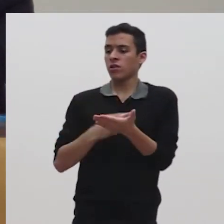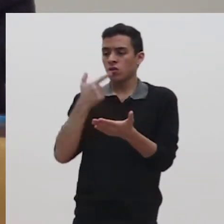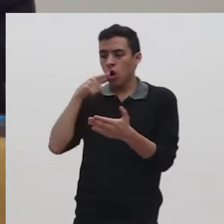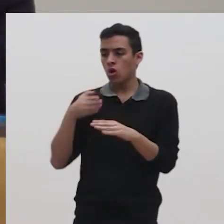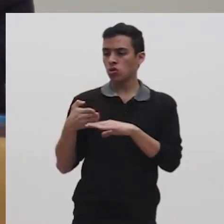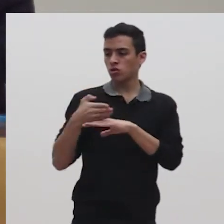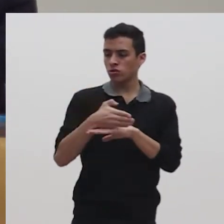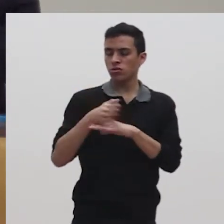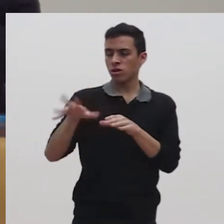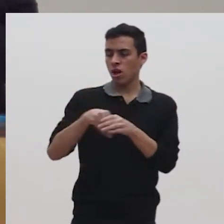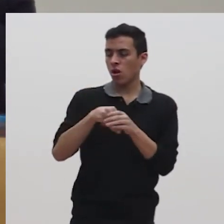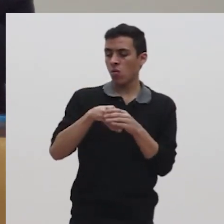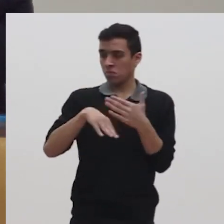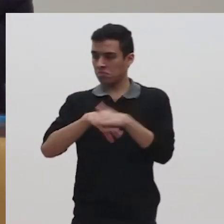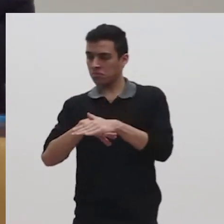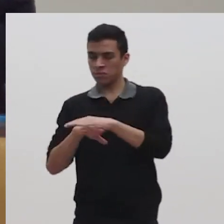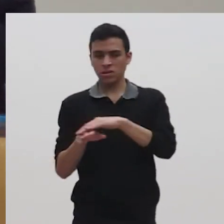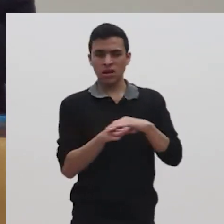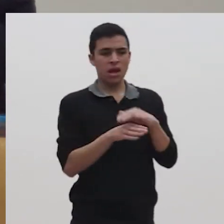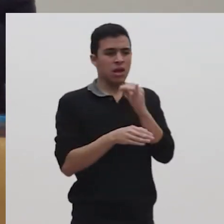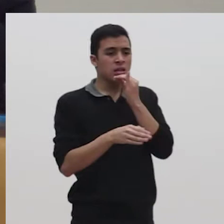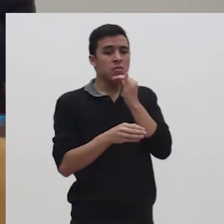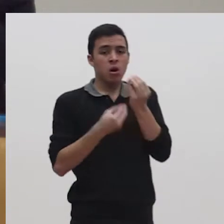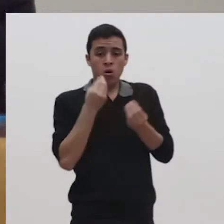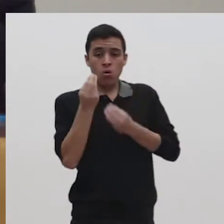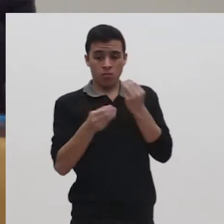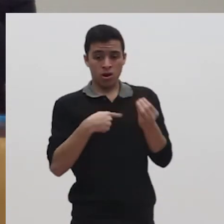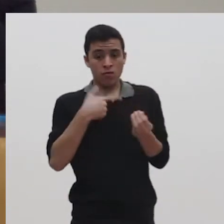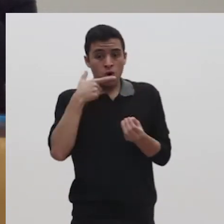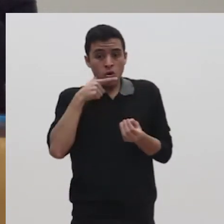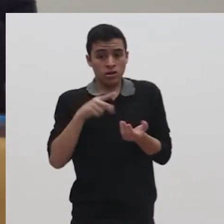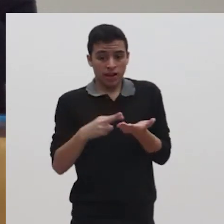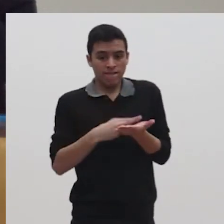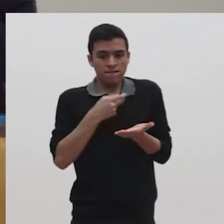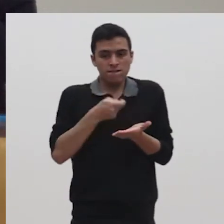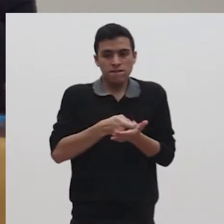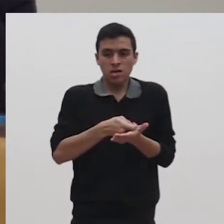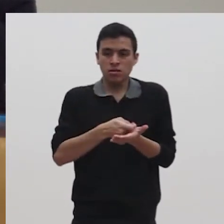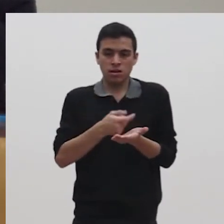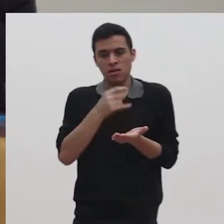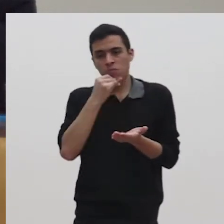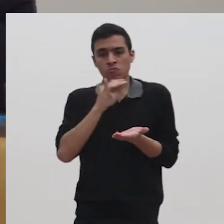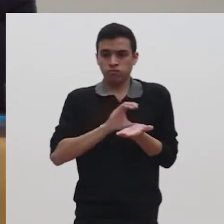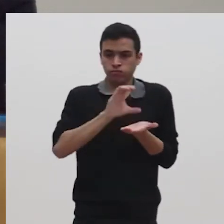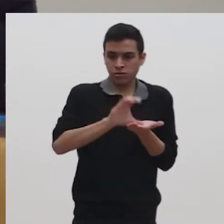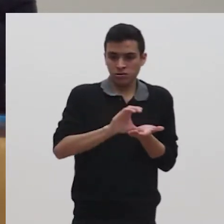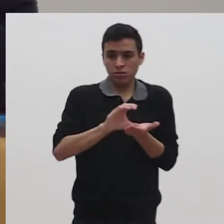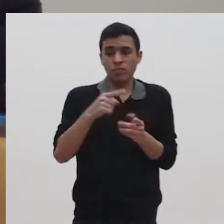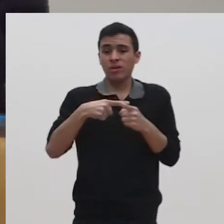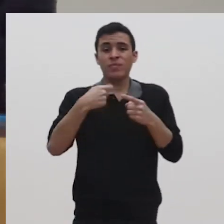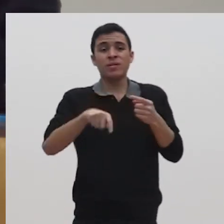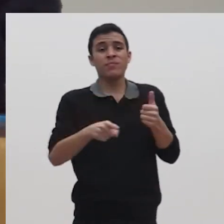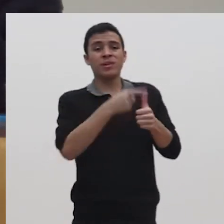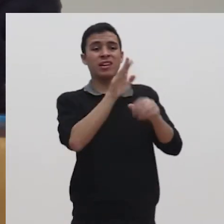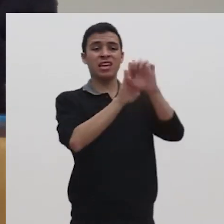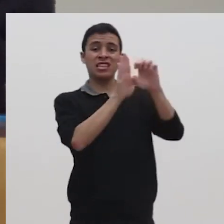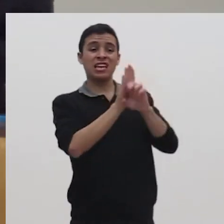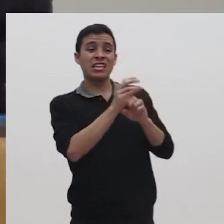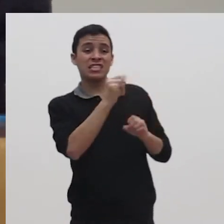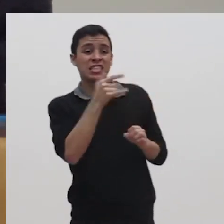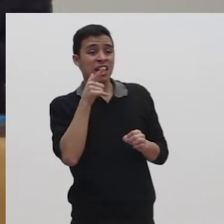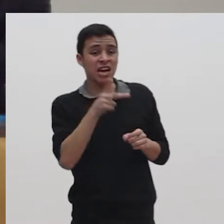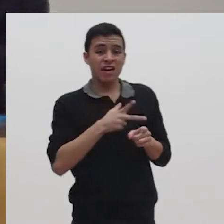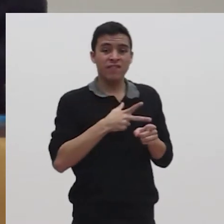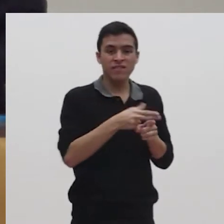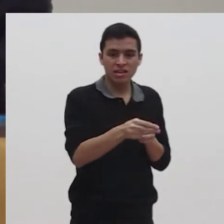consigam obter o recurso. Agora, como é que alguém vai manter uma revista tendo que concorrer a um edital? Se talvez eles